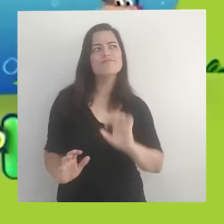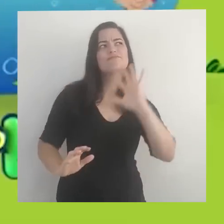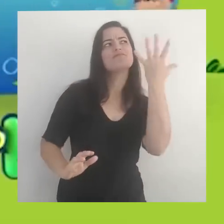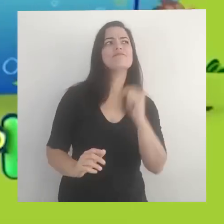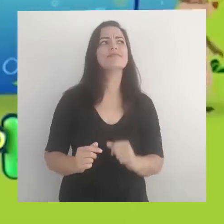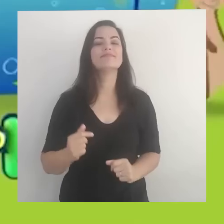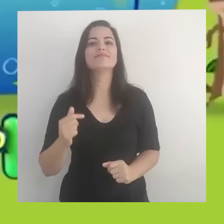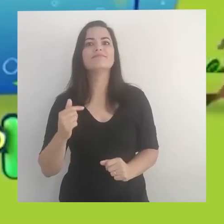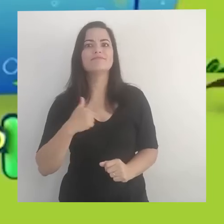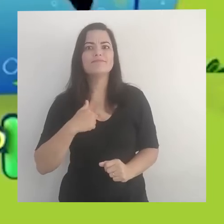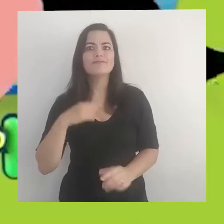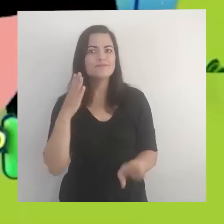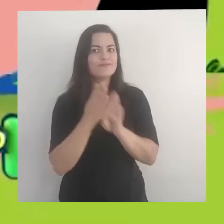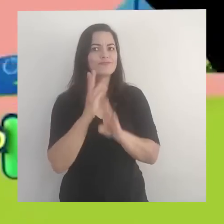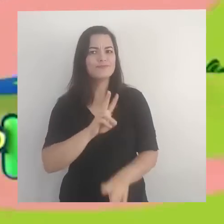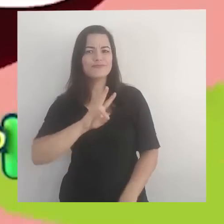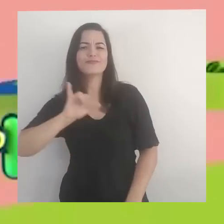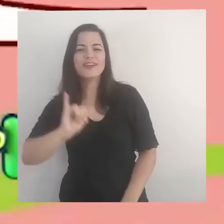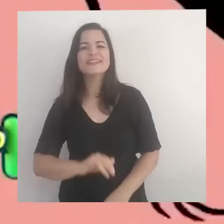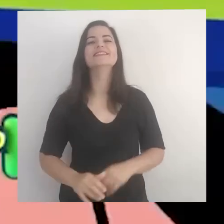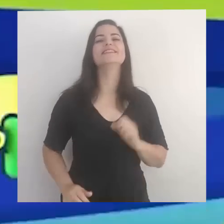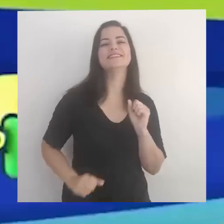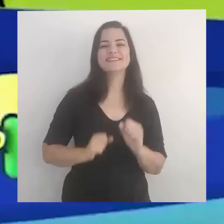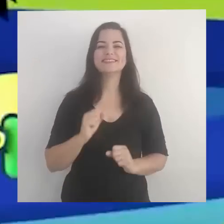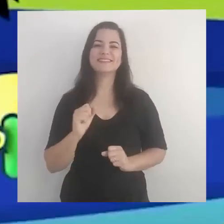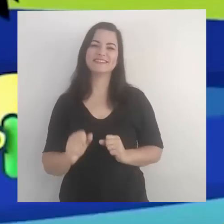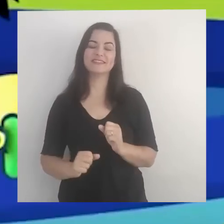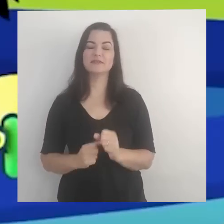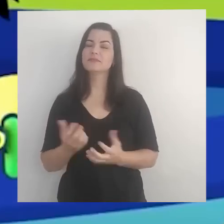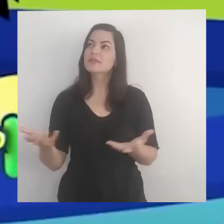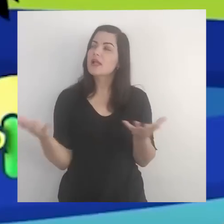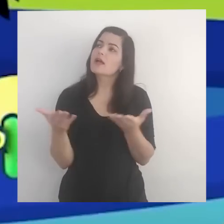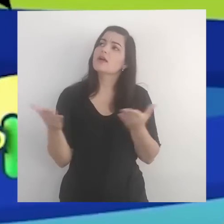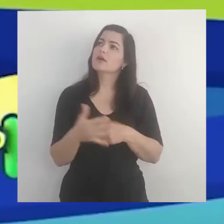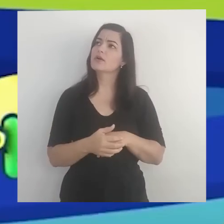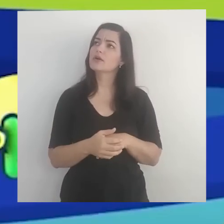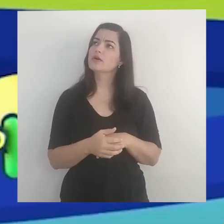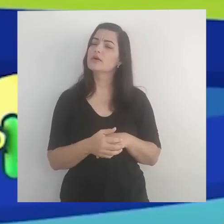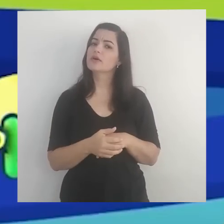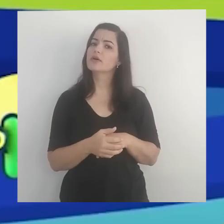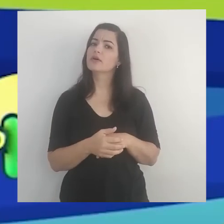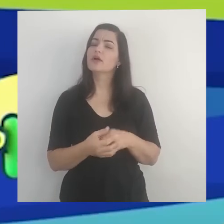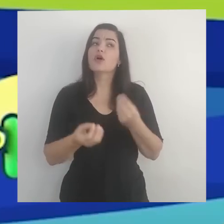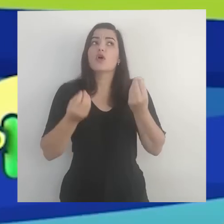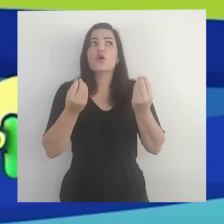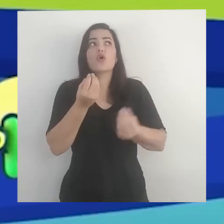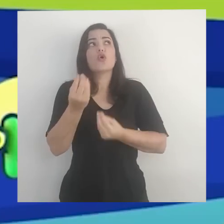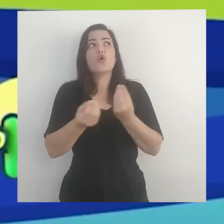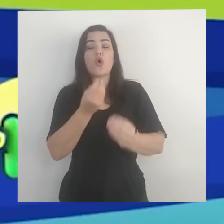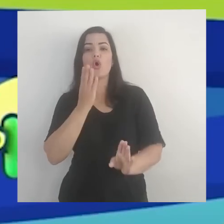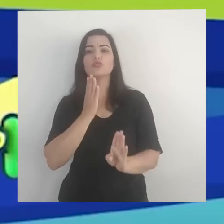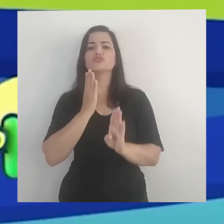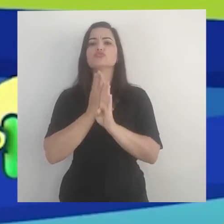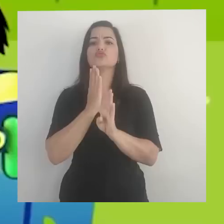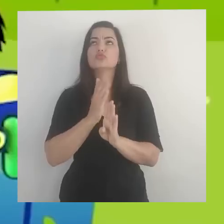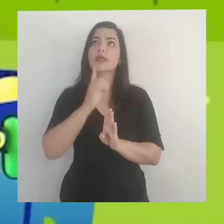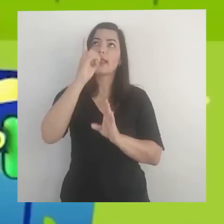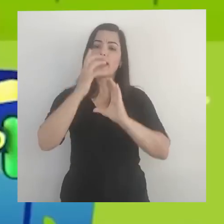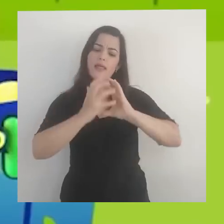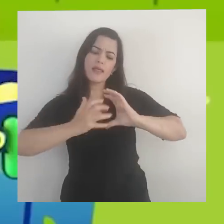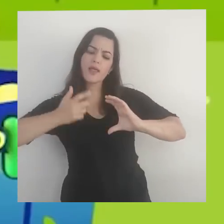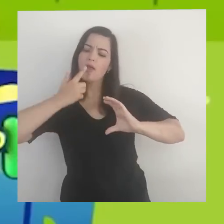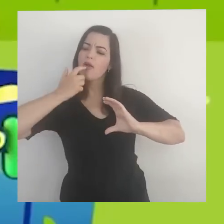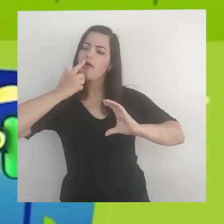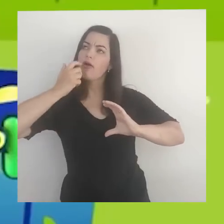tá acontecendo eu vou descobrir. E agora? Como a gente vai fazer pra descobrir se tem água em